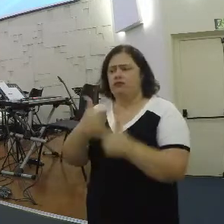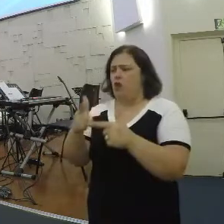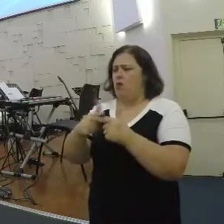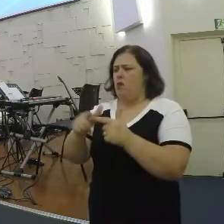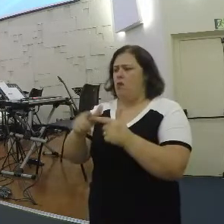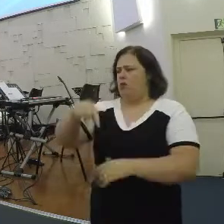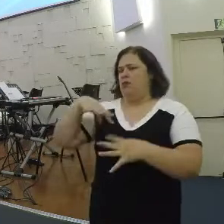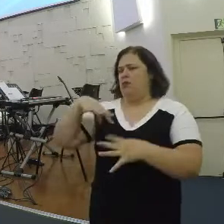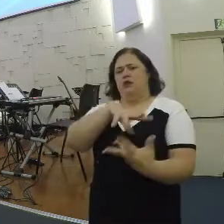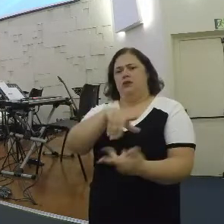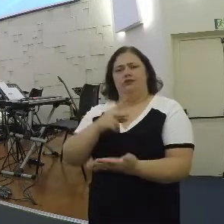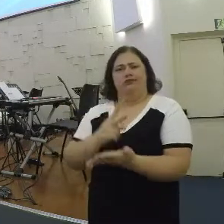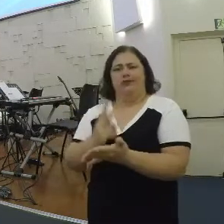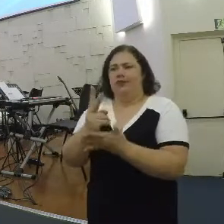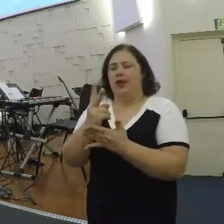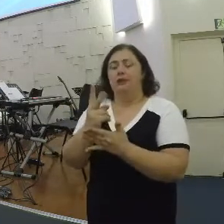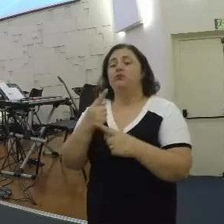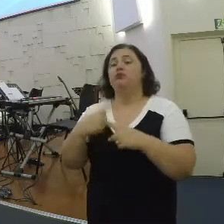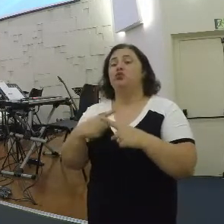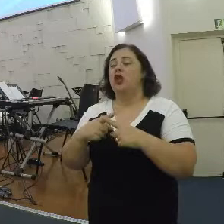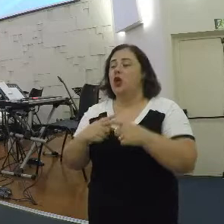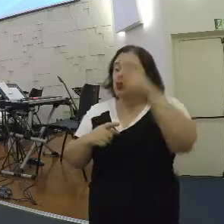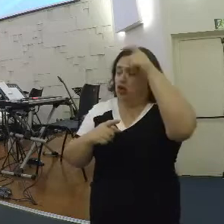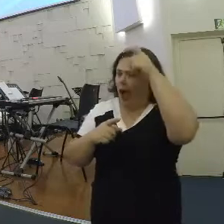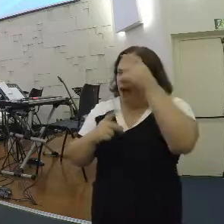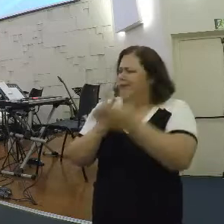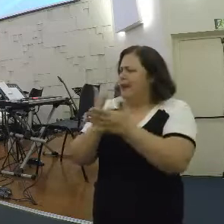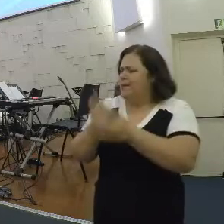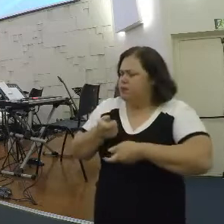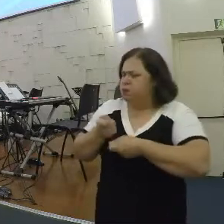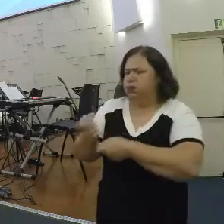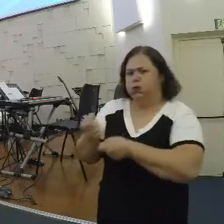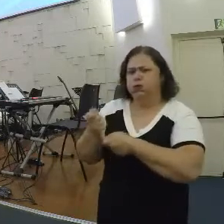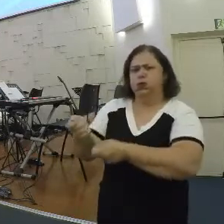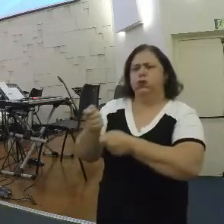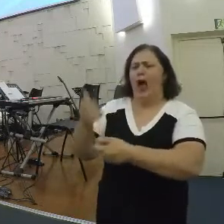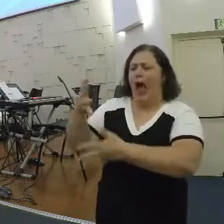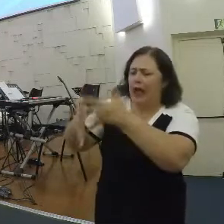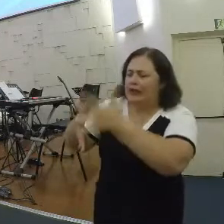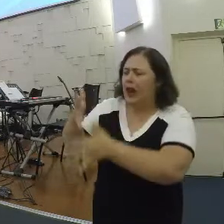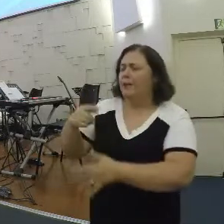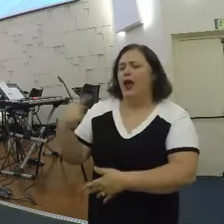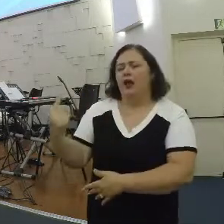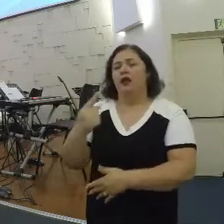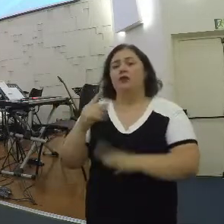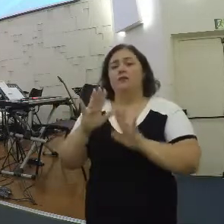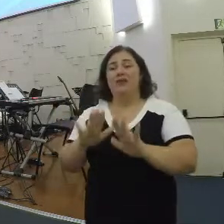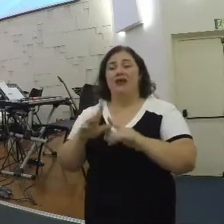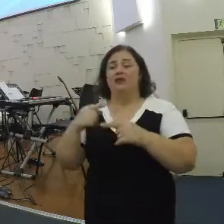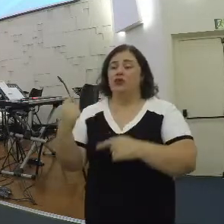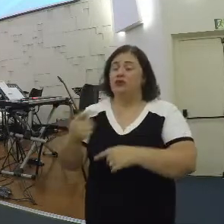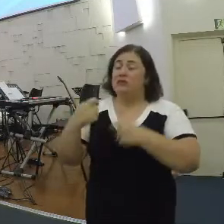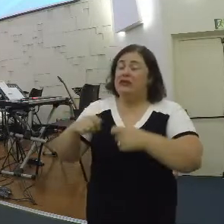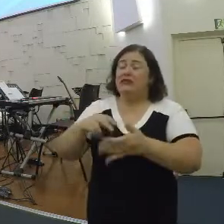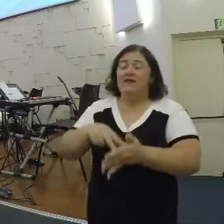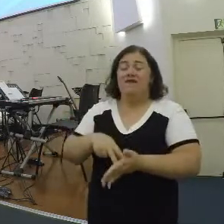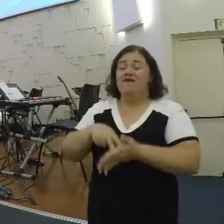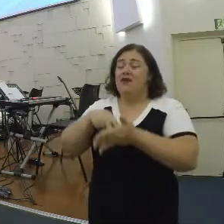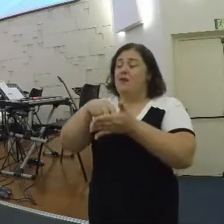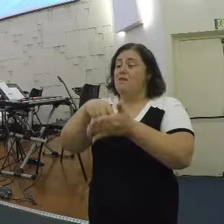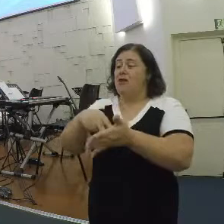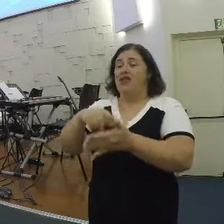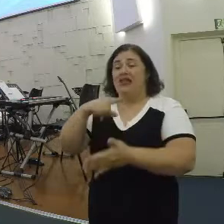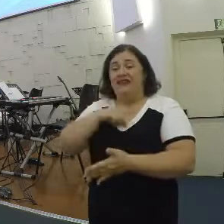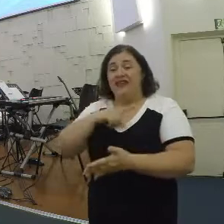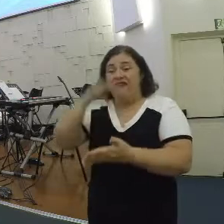da vida e a oposição de Satanás vêm, é preciso continuar crendo na palavra de Deus, porque a vida cristã é vida pela fé. Nós